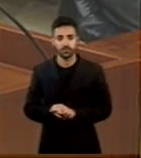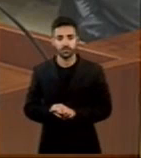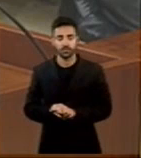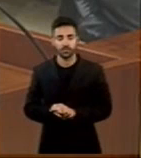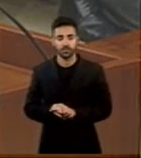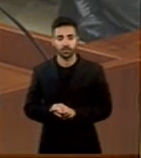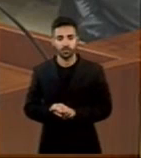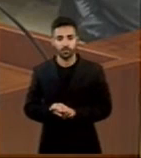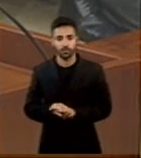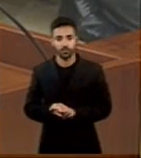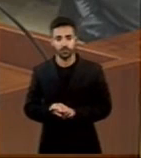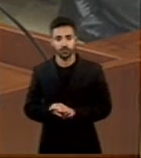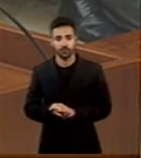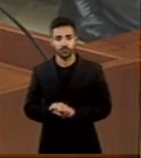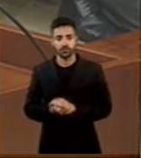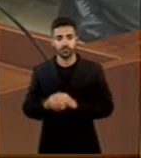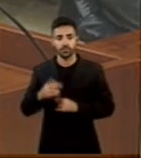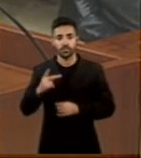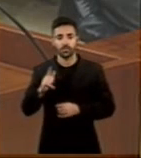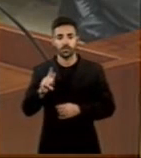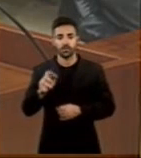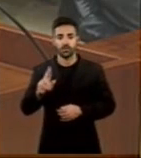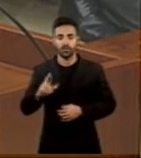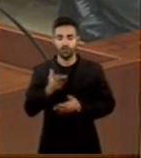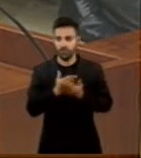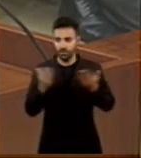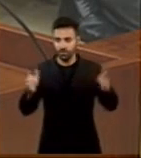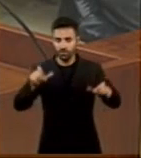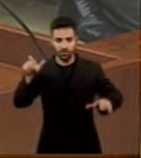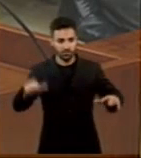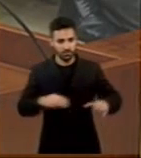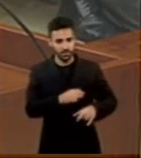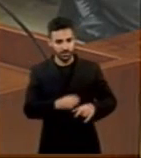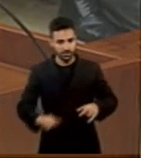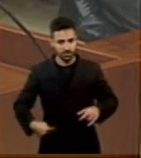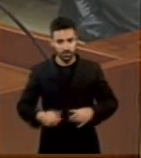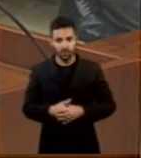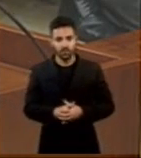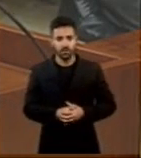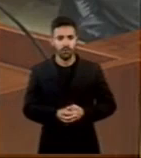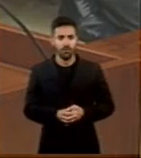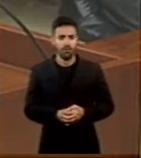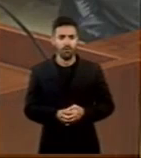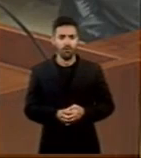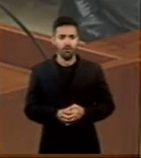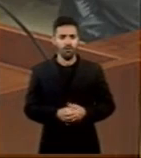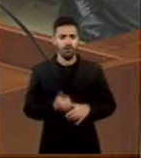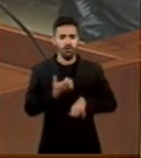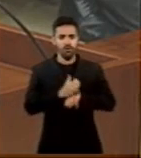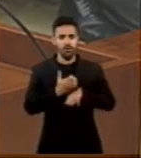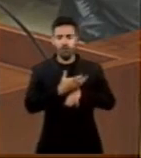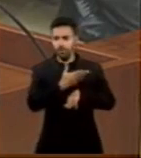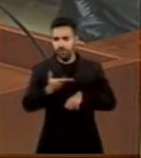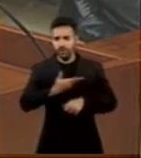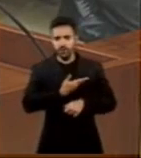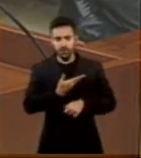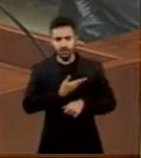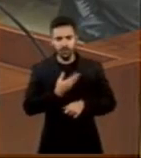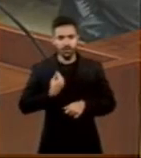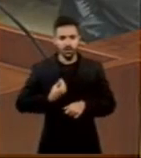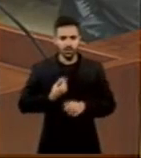mão, procurador-geral da República, demais ministros, estagiários, colegas